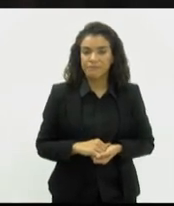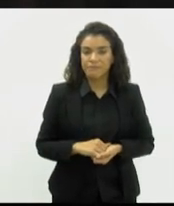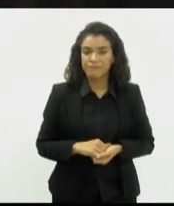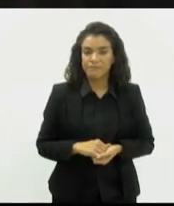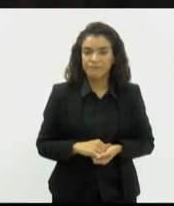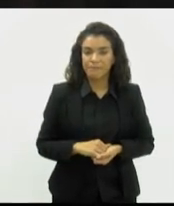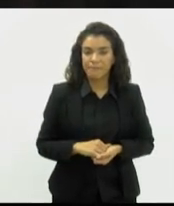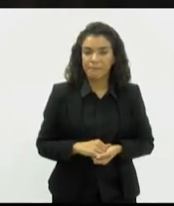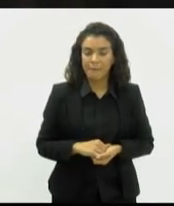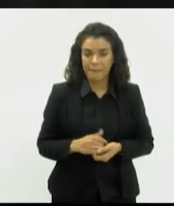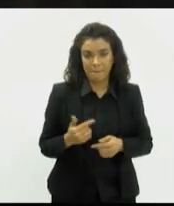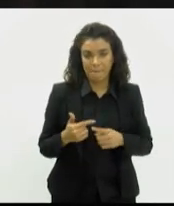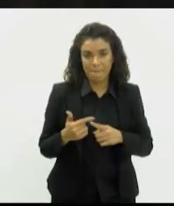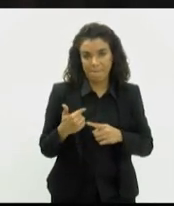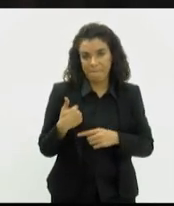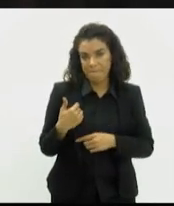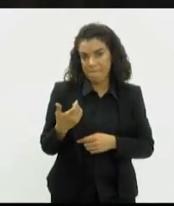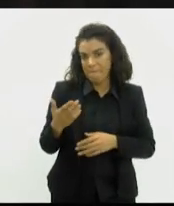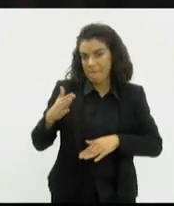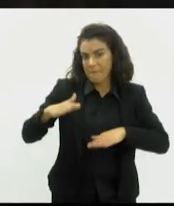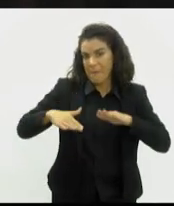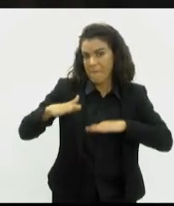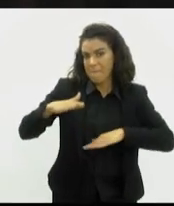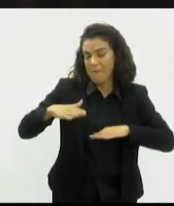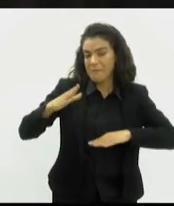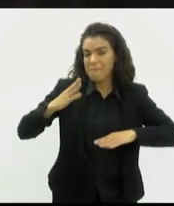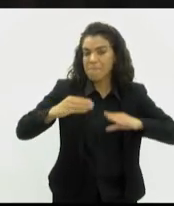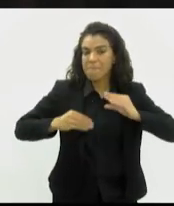Que é isso que a gente está vendo. Depende de quem mexeu.